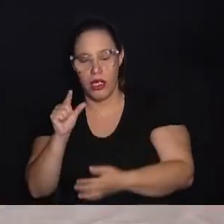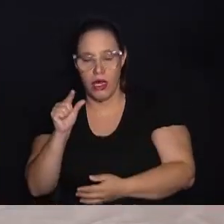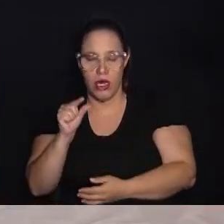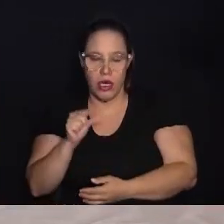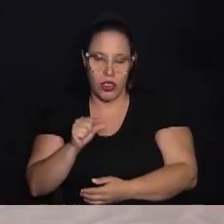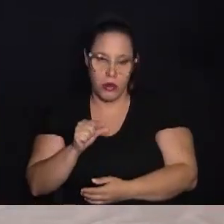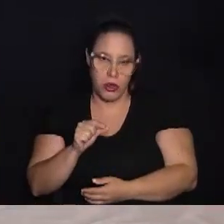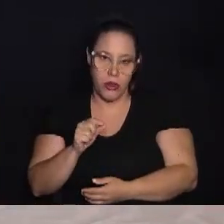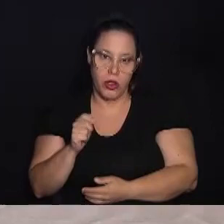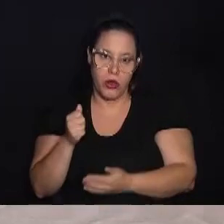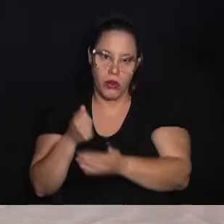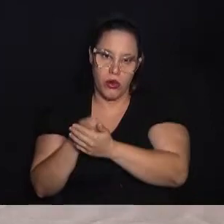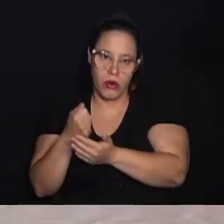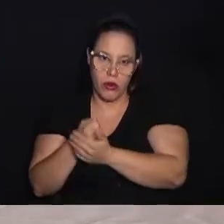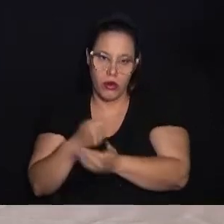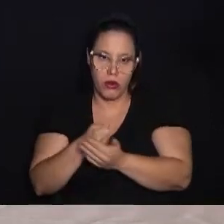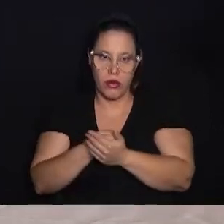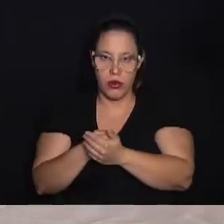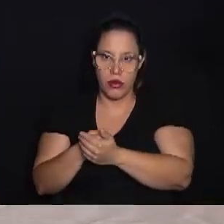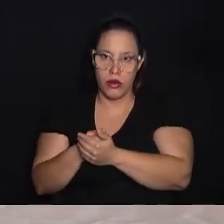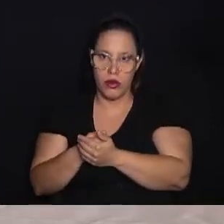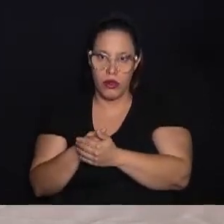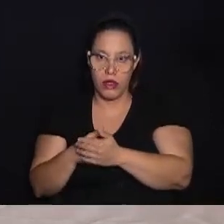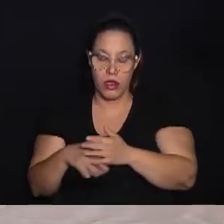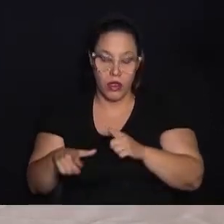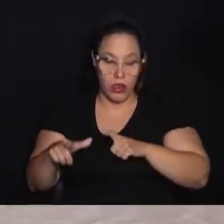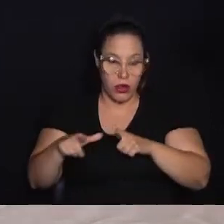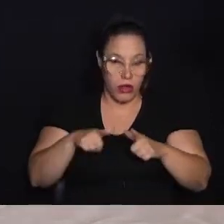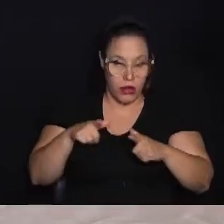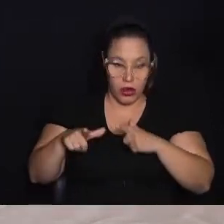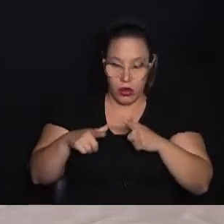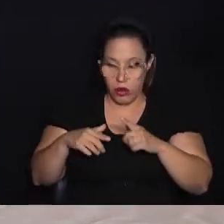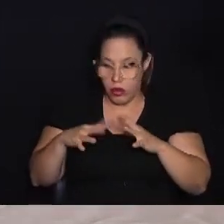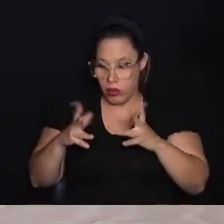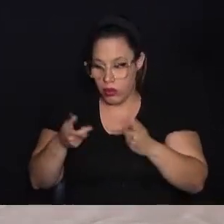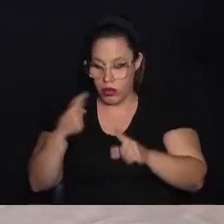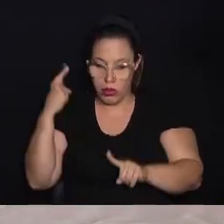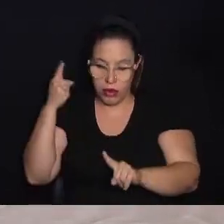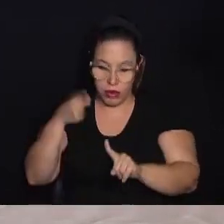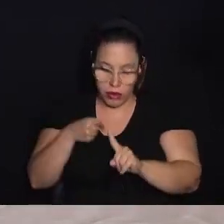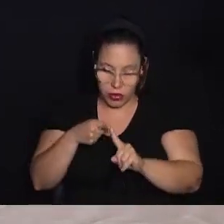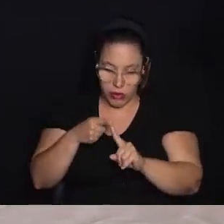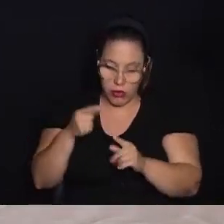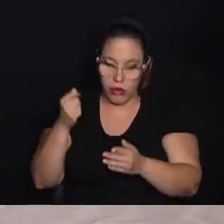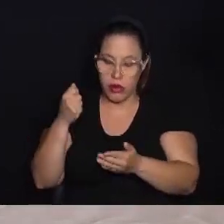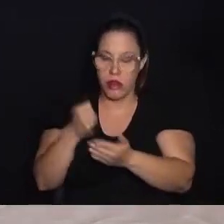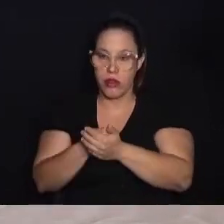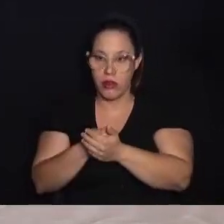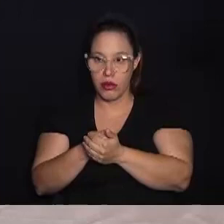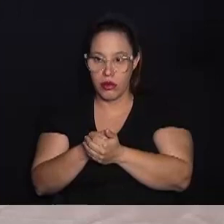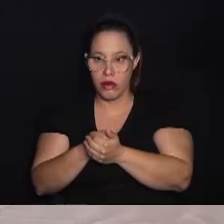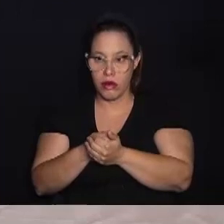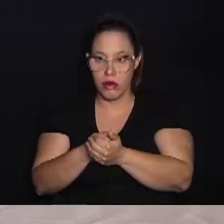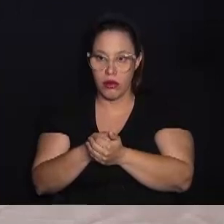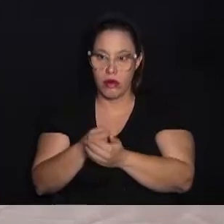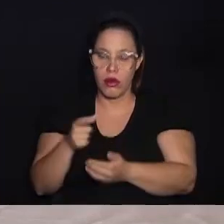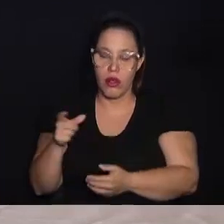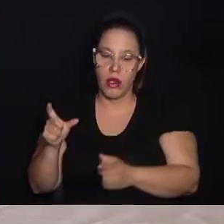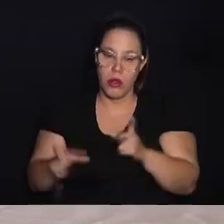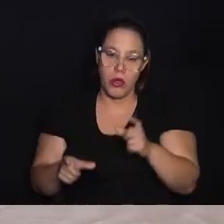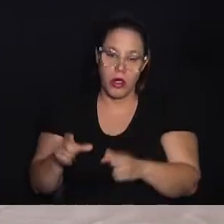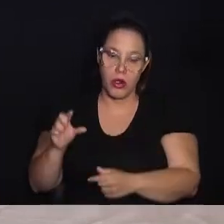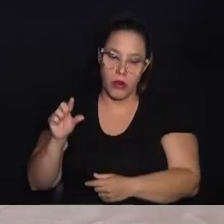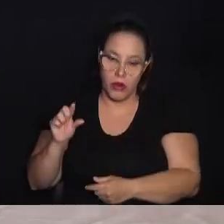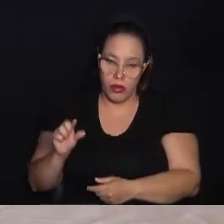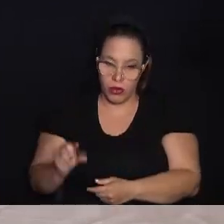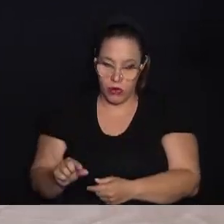acabam traçando uma estratégia de comprar de fornecedores menores e com